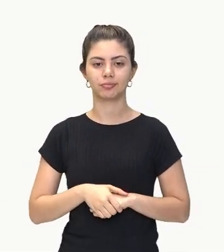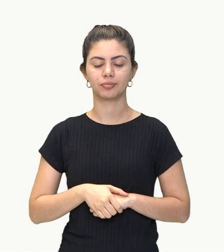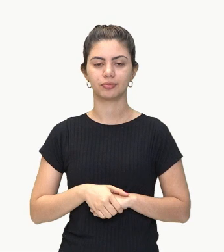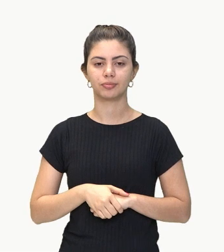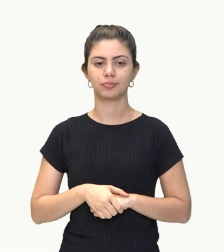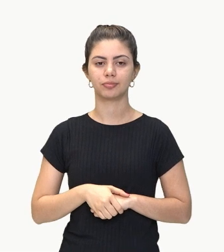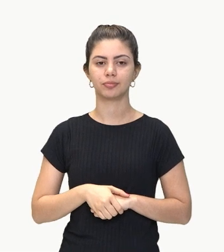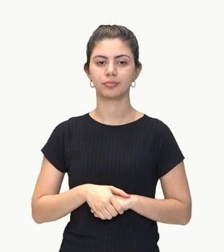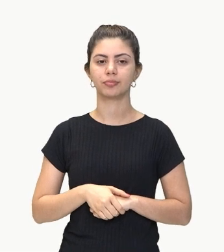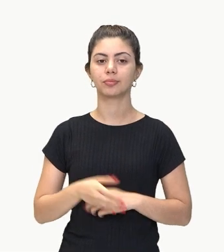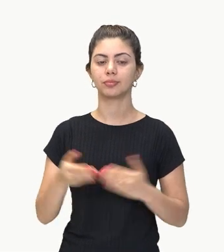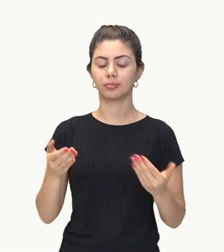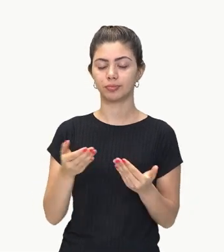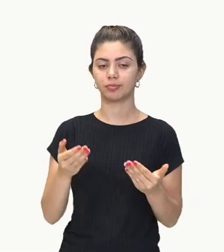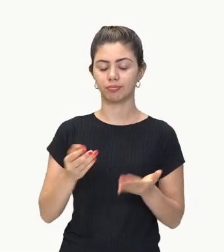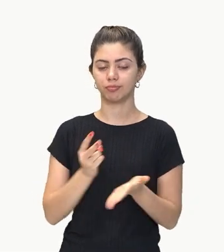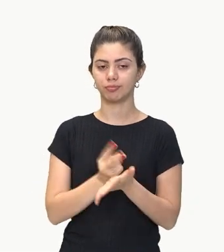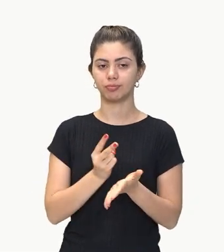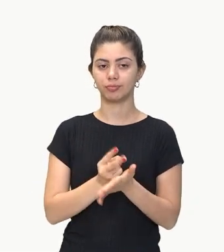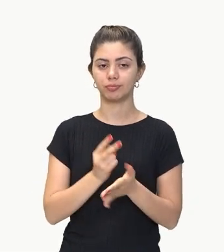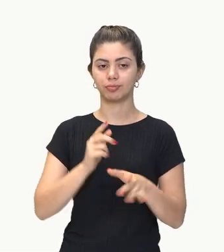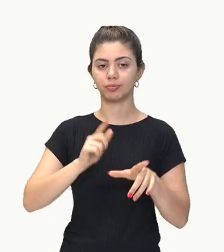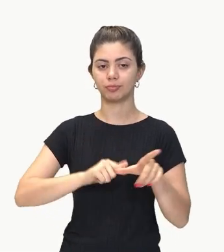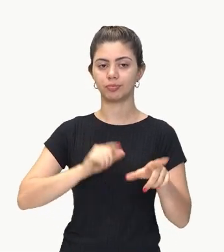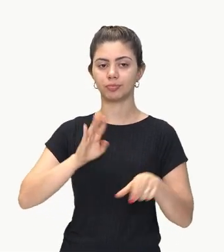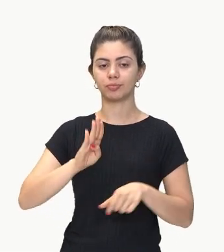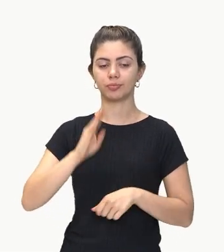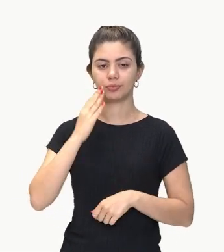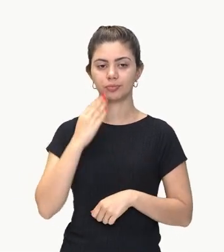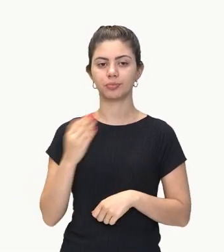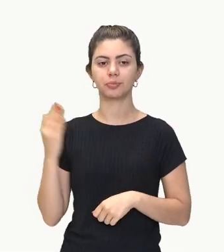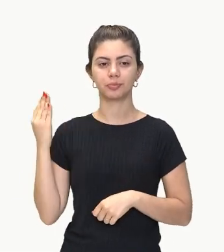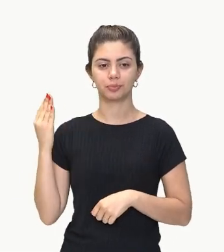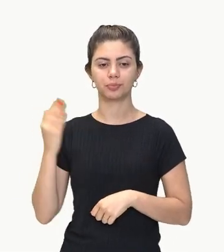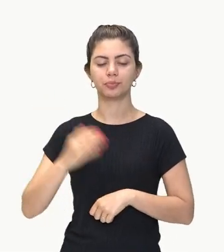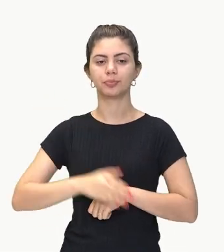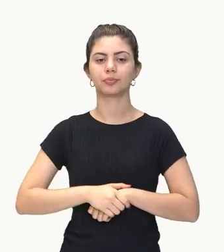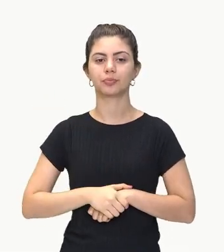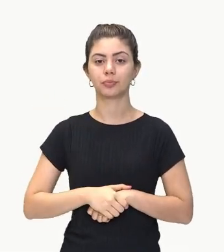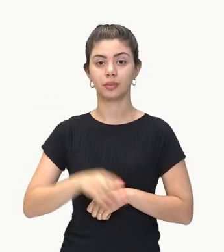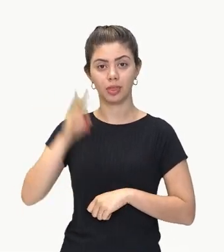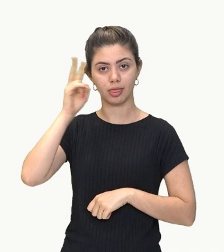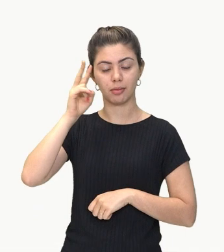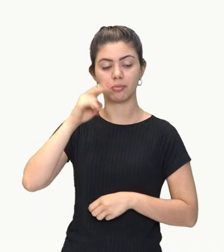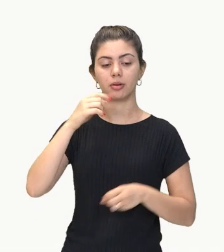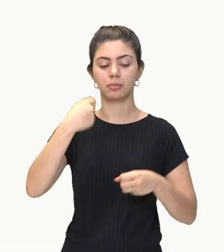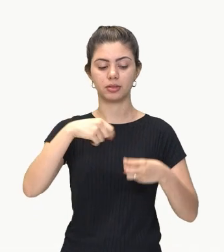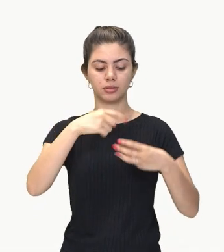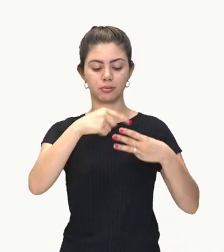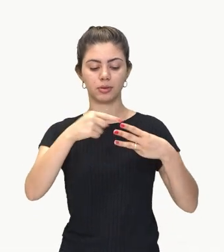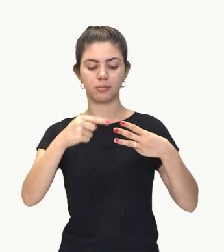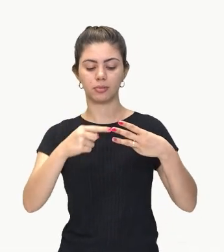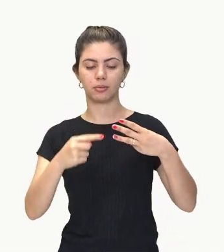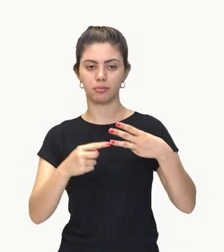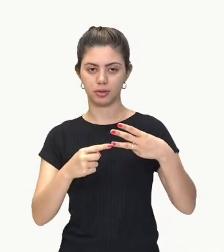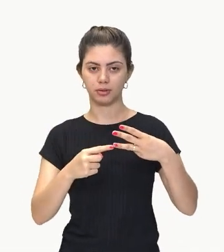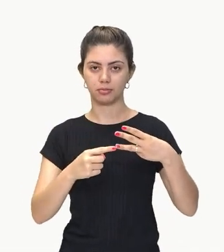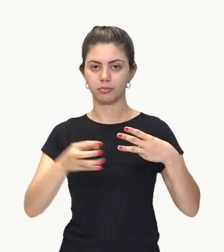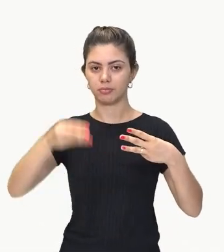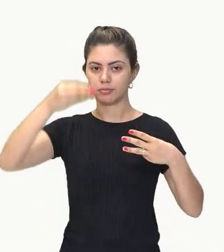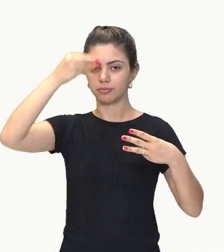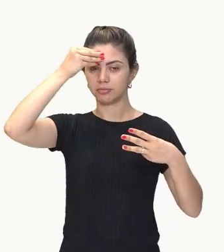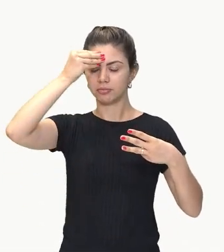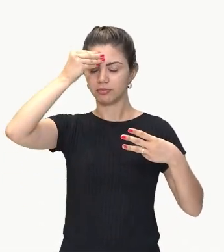Vamos lá, continuar praticando, sempre seguindo as mesmas etapas, pessoal. Não precisa